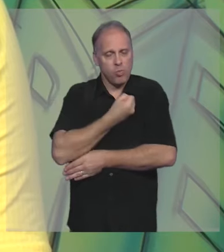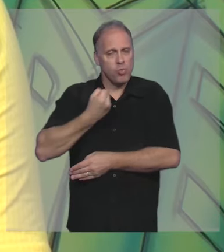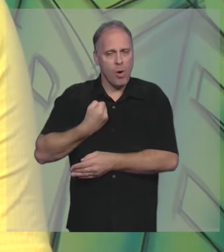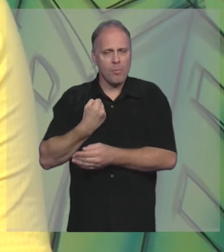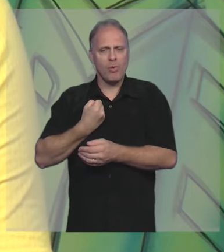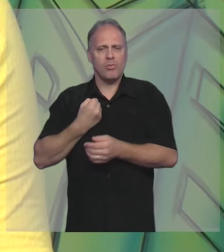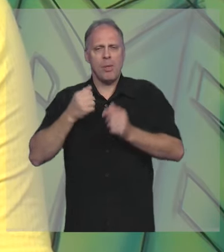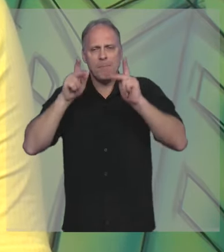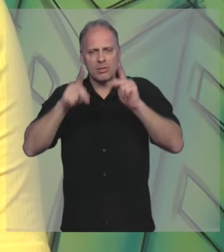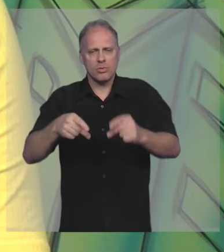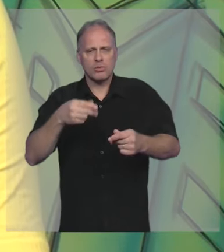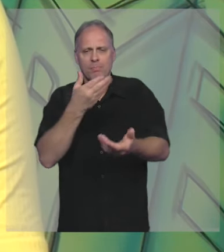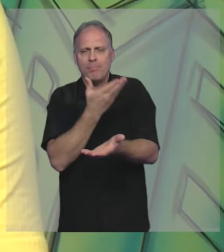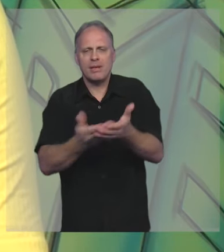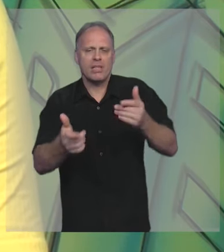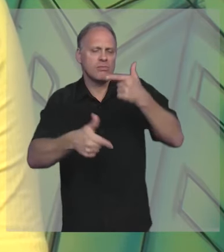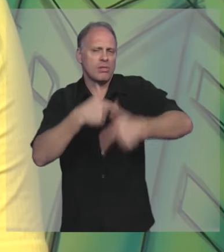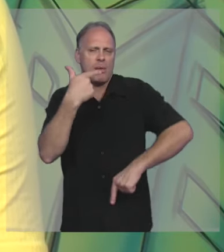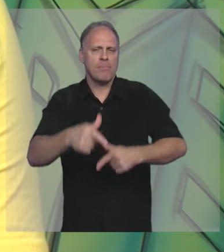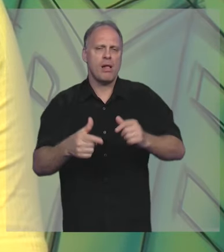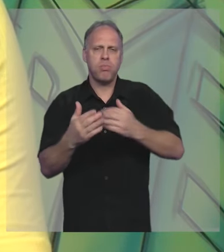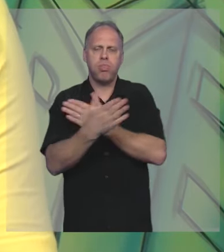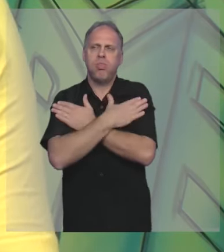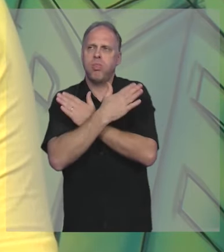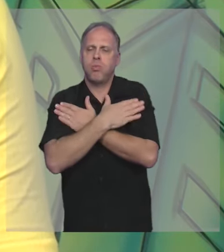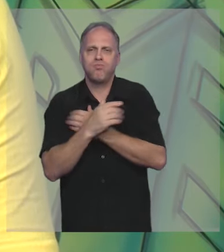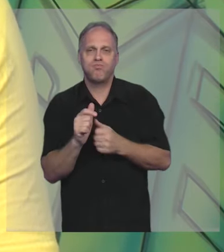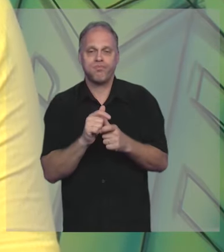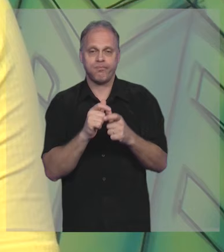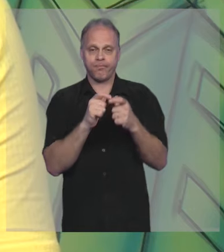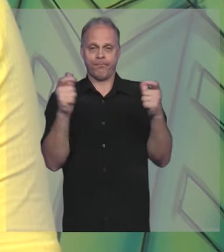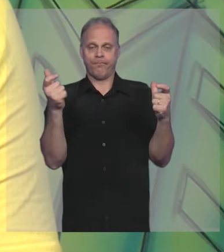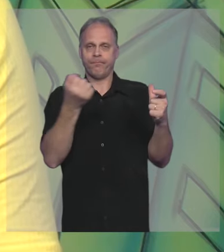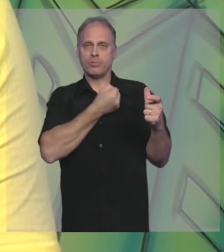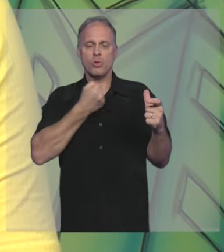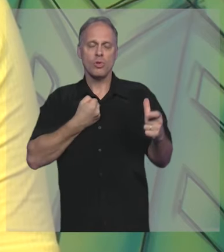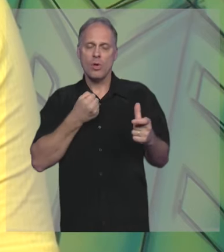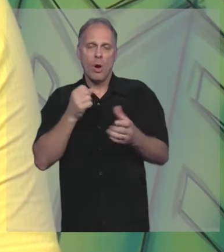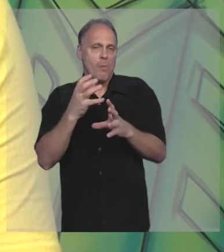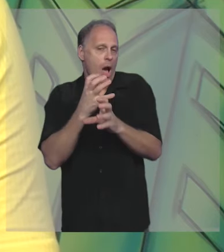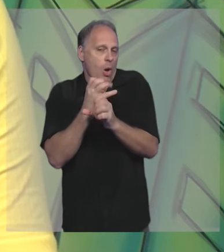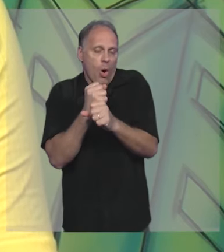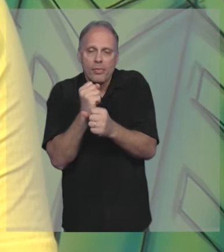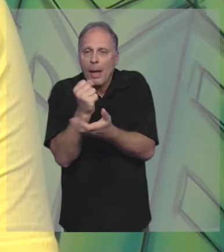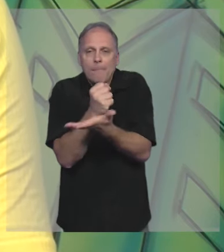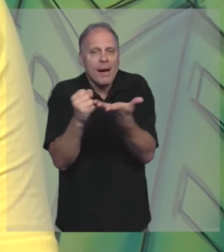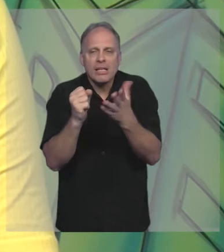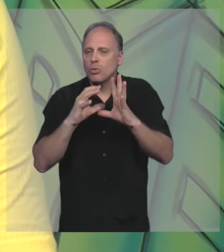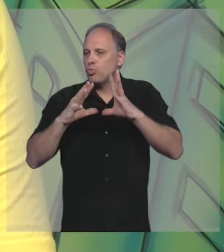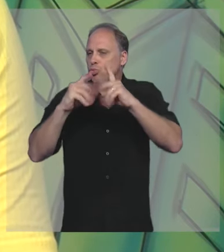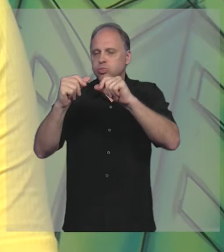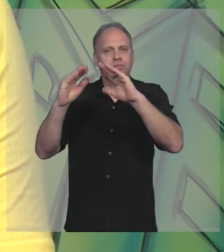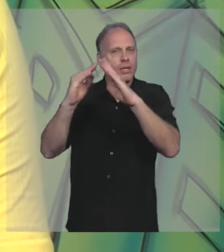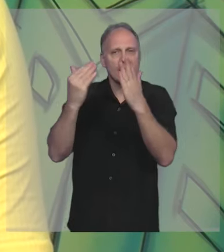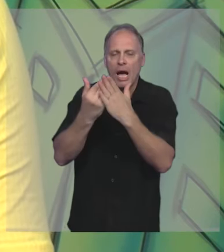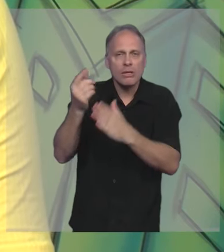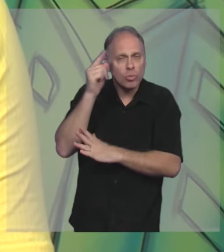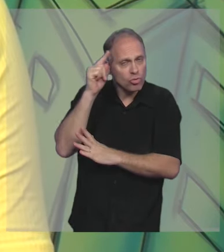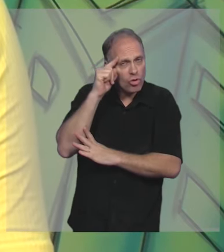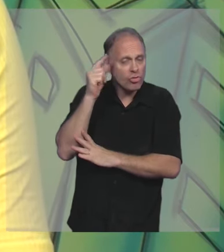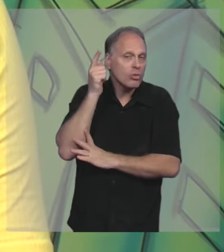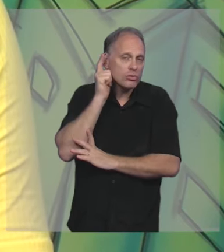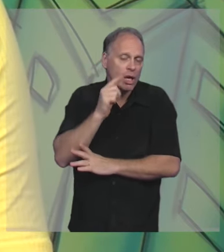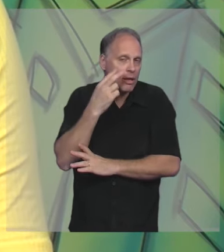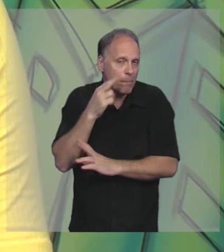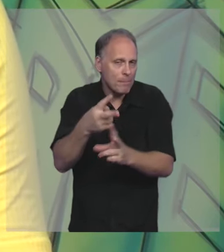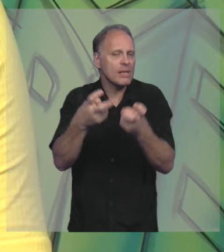de desemprego aumentou muito e, óbvio, é uma questão, uma conta básica, que todo mundo em casa, no dia a